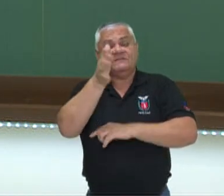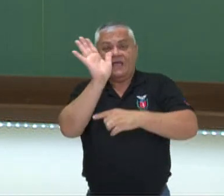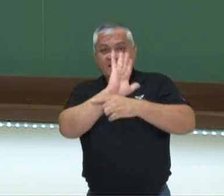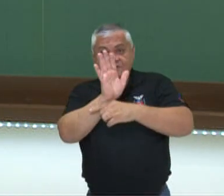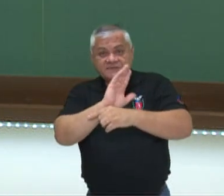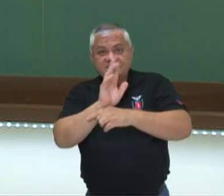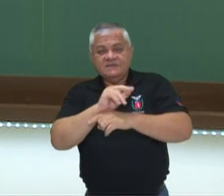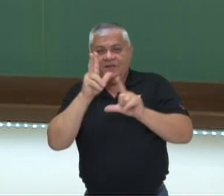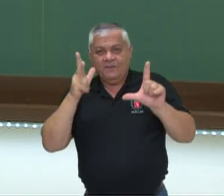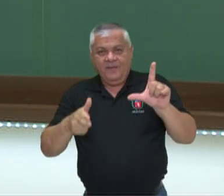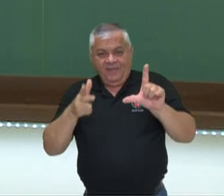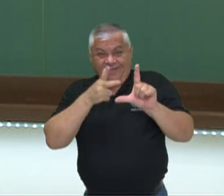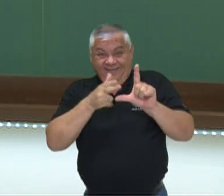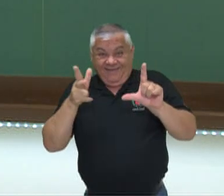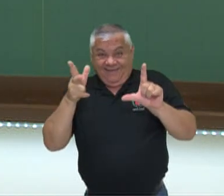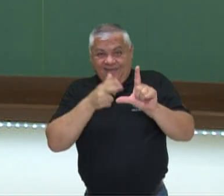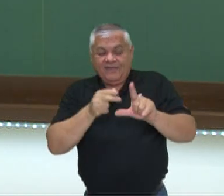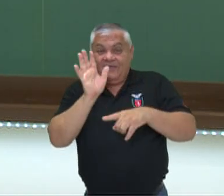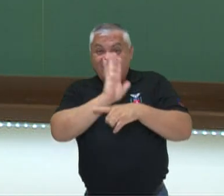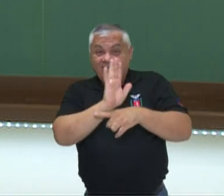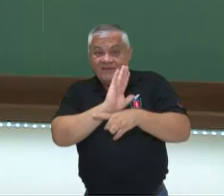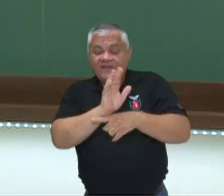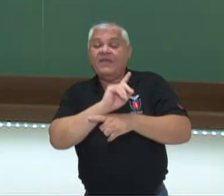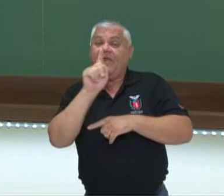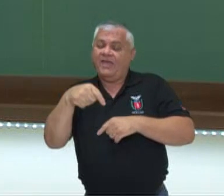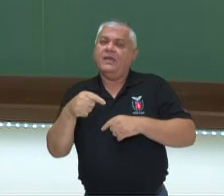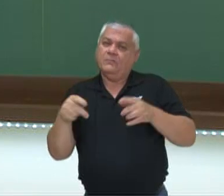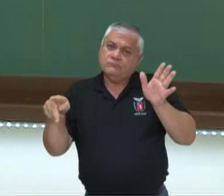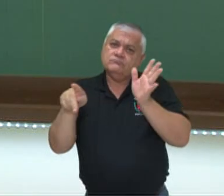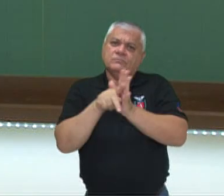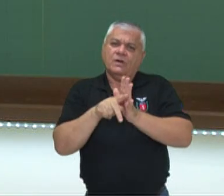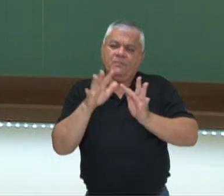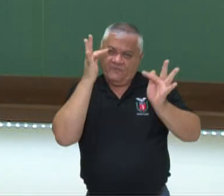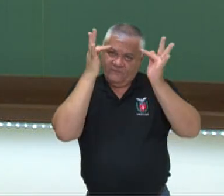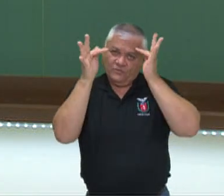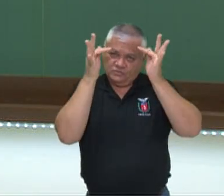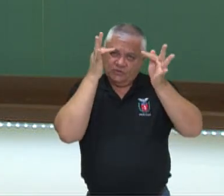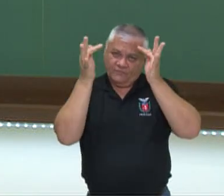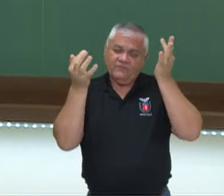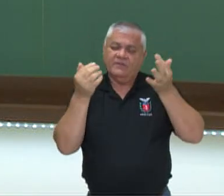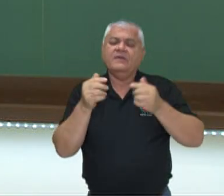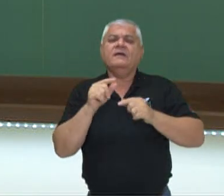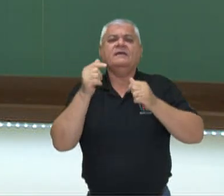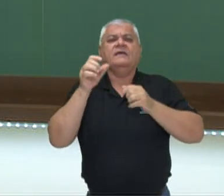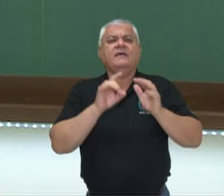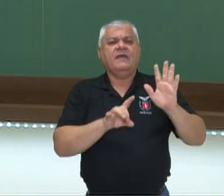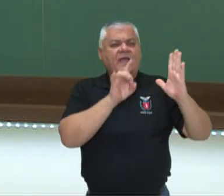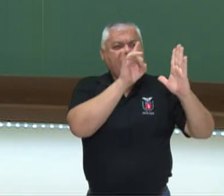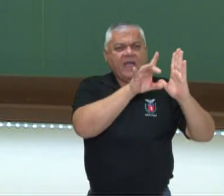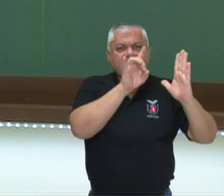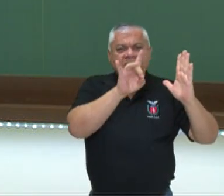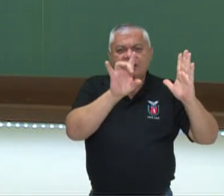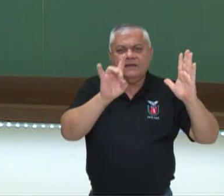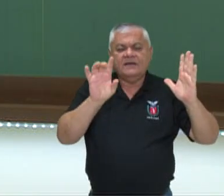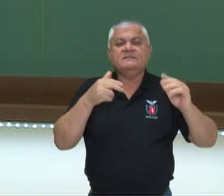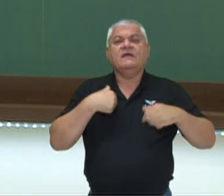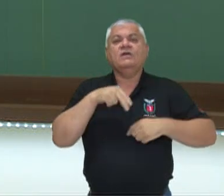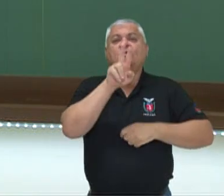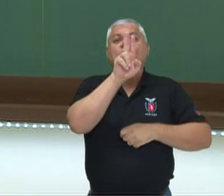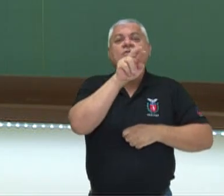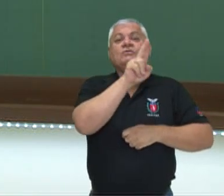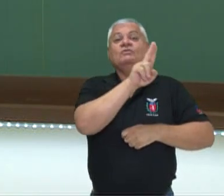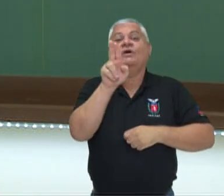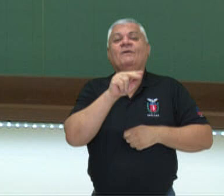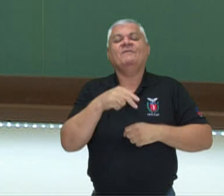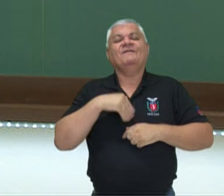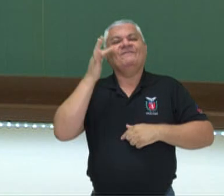Merli. Essa série é uma série de filosofia, um professor de filosofia. Cada episódio tem o nome de um